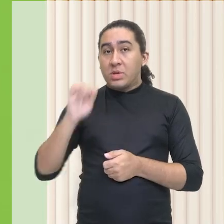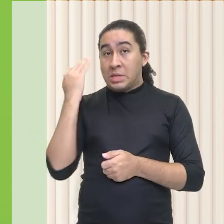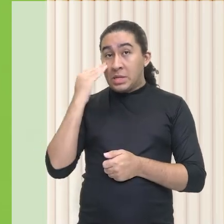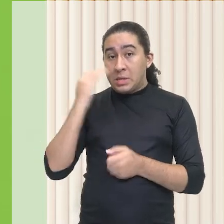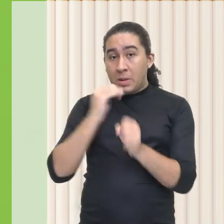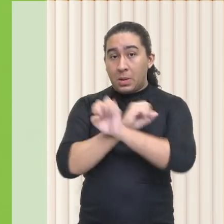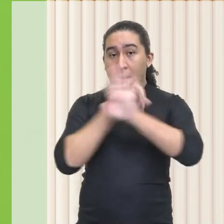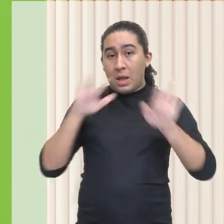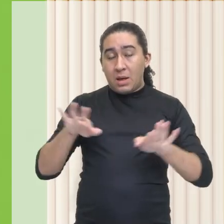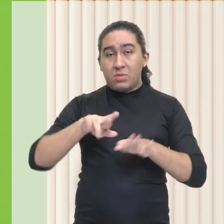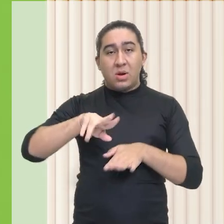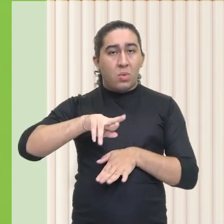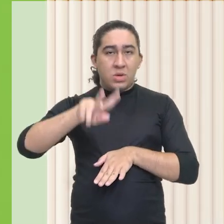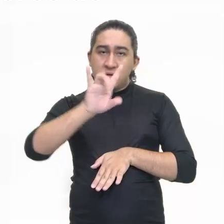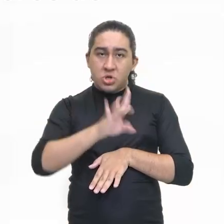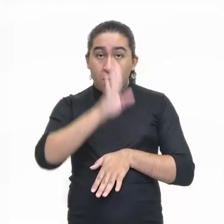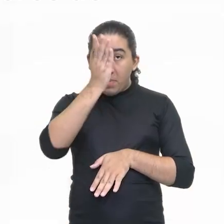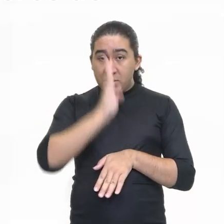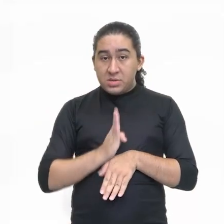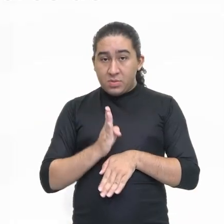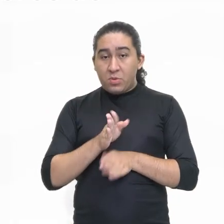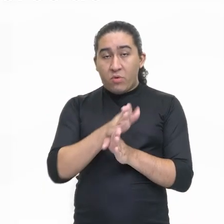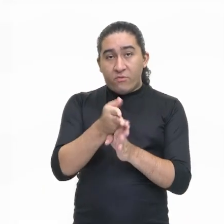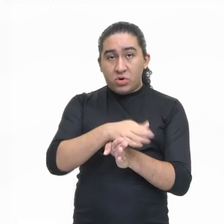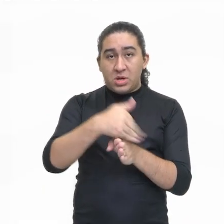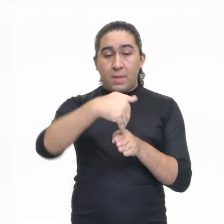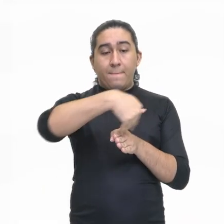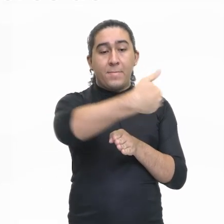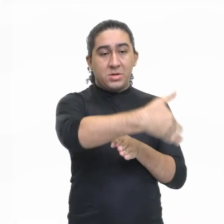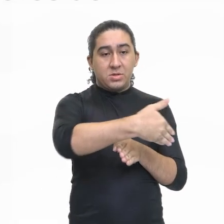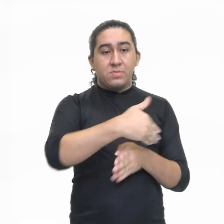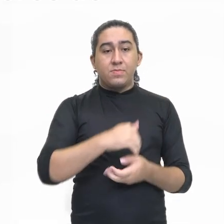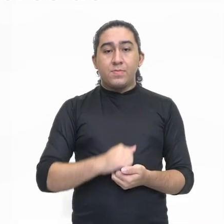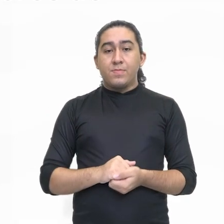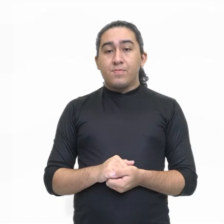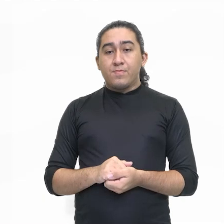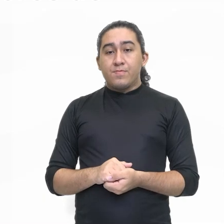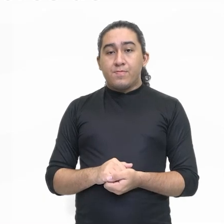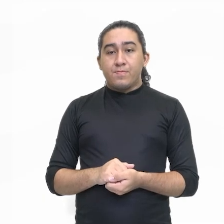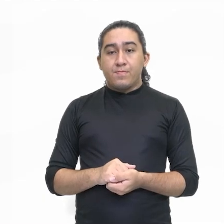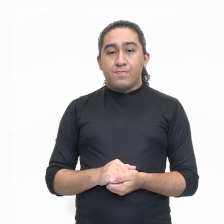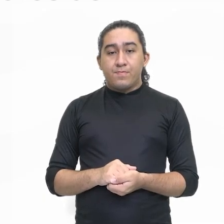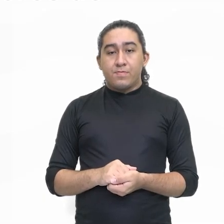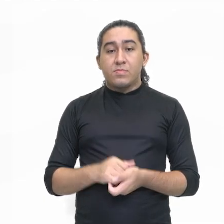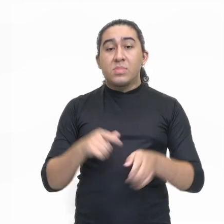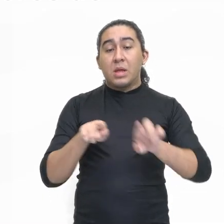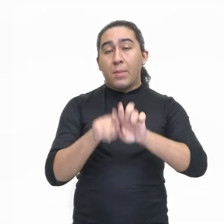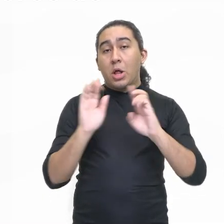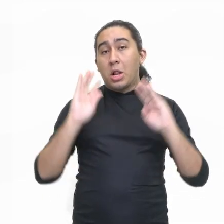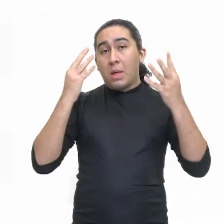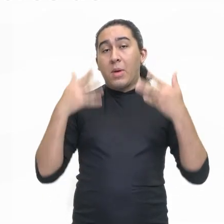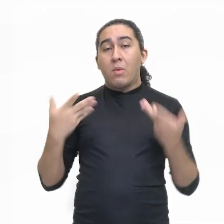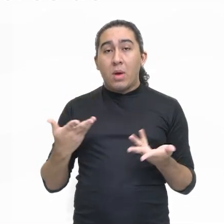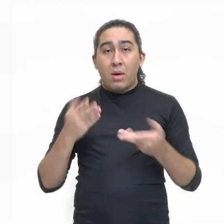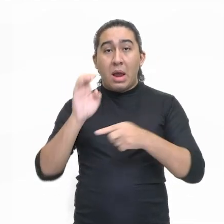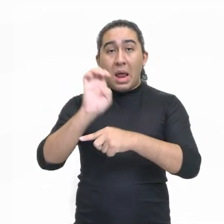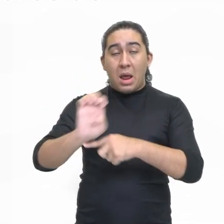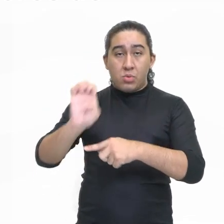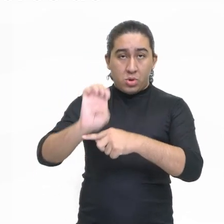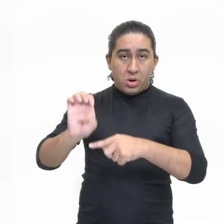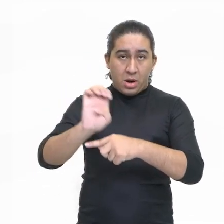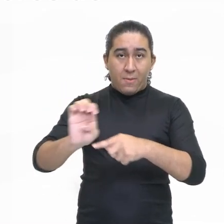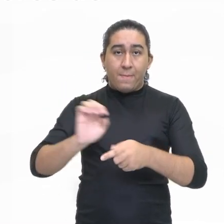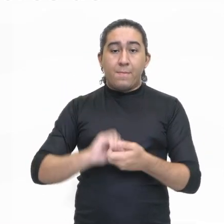entendam que ele vai além das nossas fronteiras. O clima e a vegetação deles, né? O clima é equatorial,